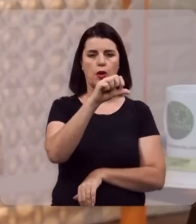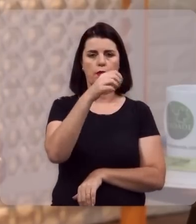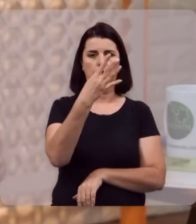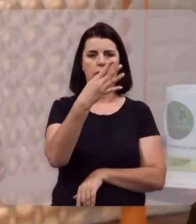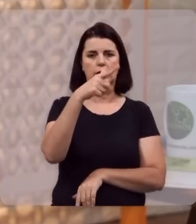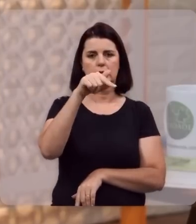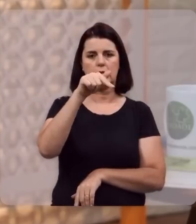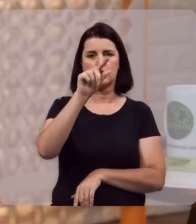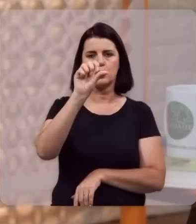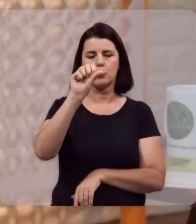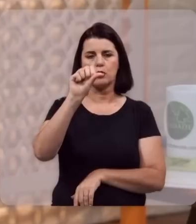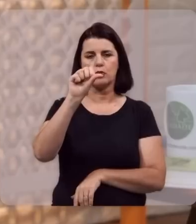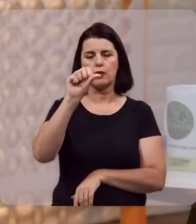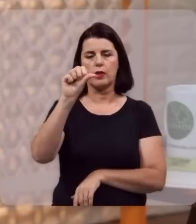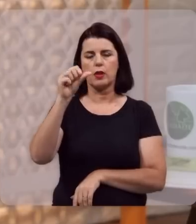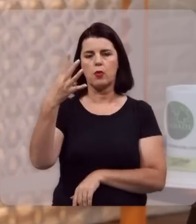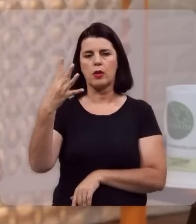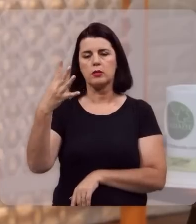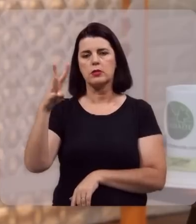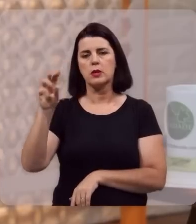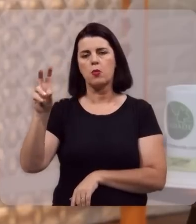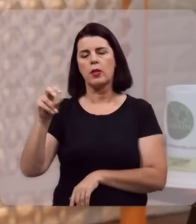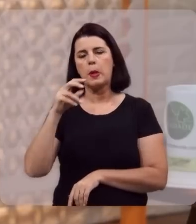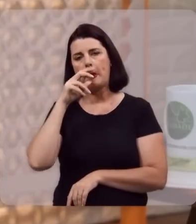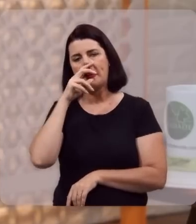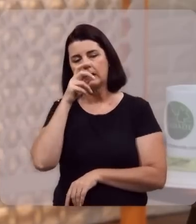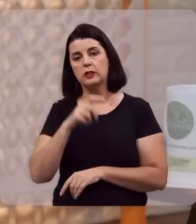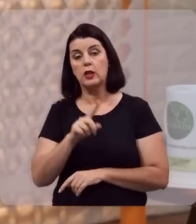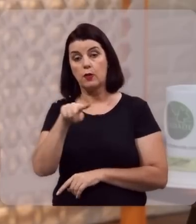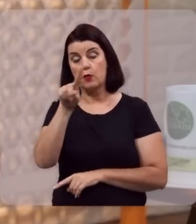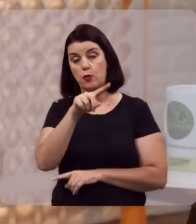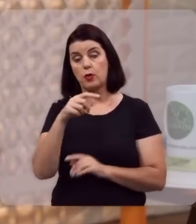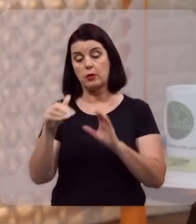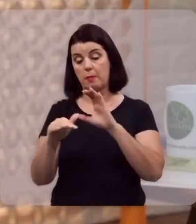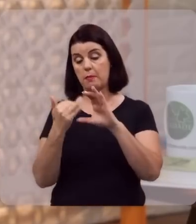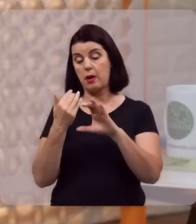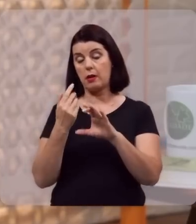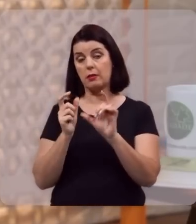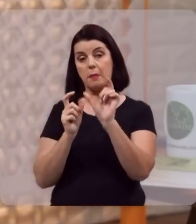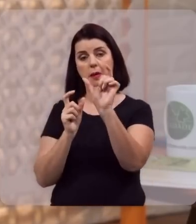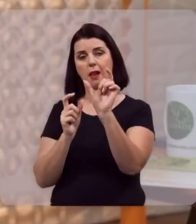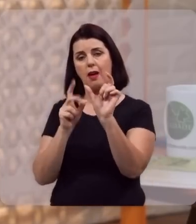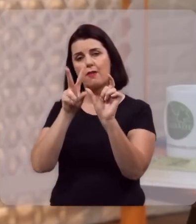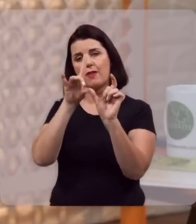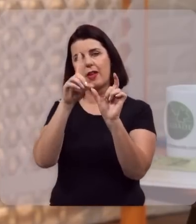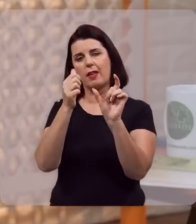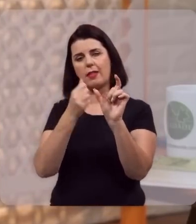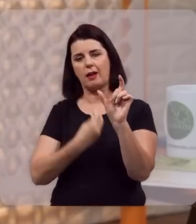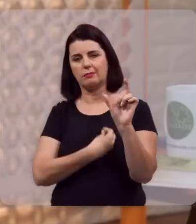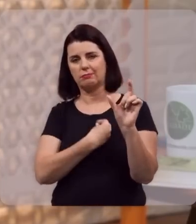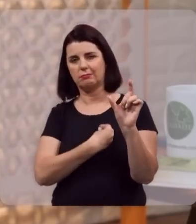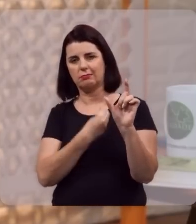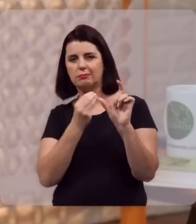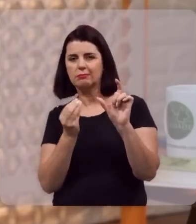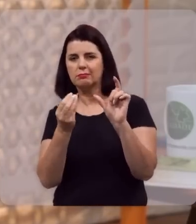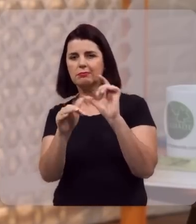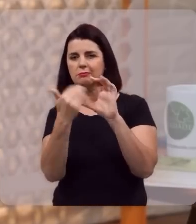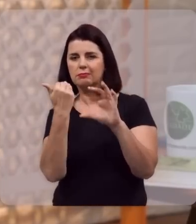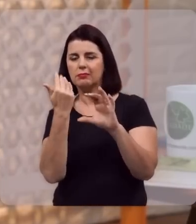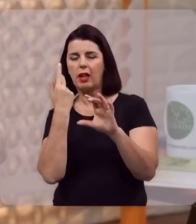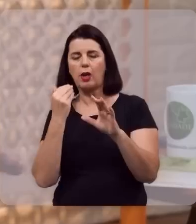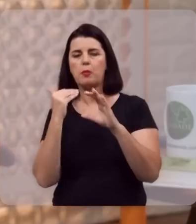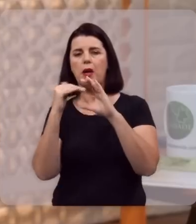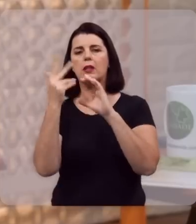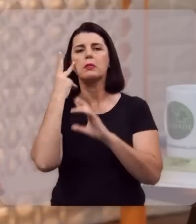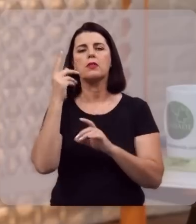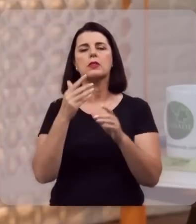11 947 18 94 50, e você envia para a gente a palavra vida e a gente vai